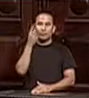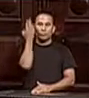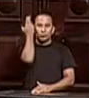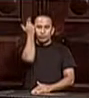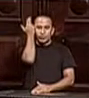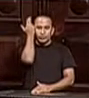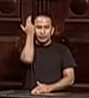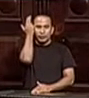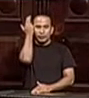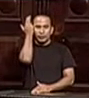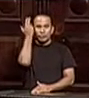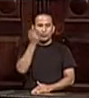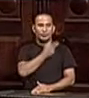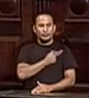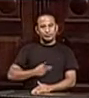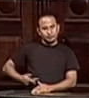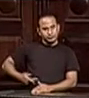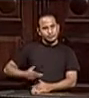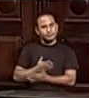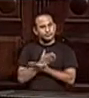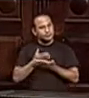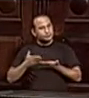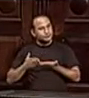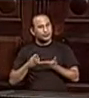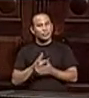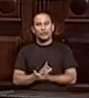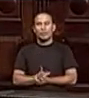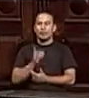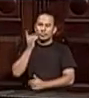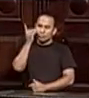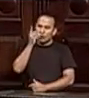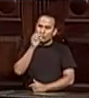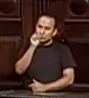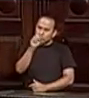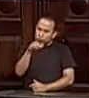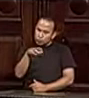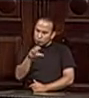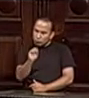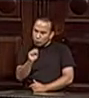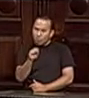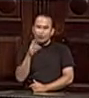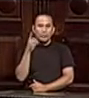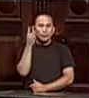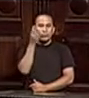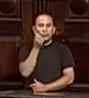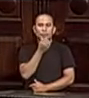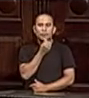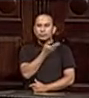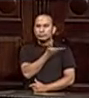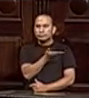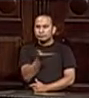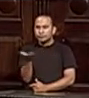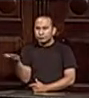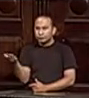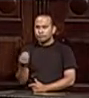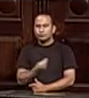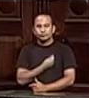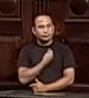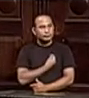Senhor presidente dos trabalhos desta sessão, nobre deputado Carlos Osório, senhoras deputadas presentes, senhores deputados